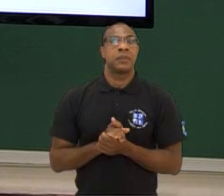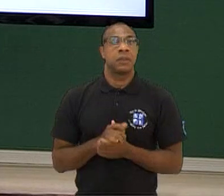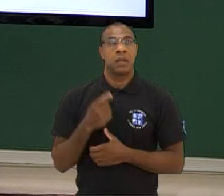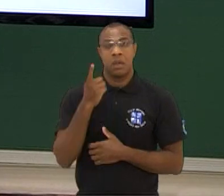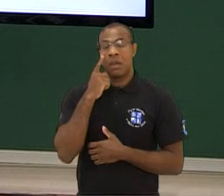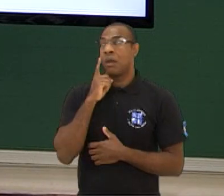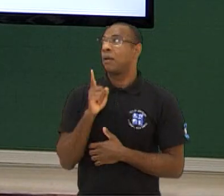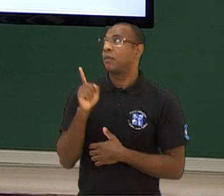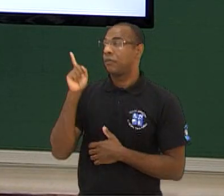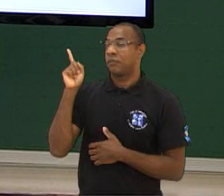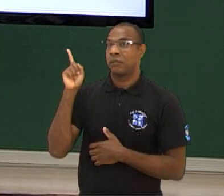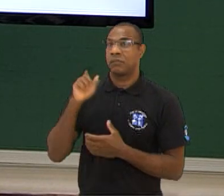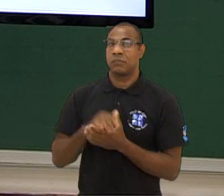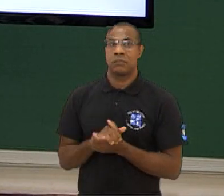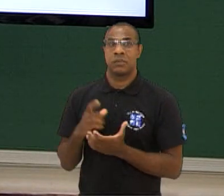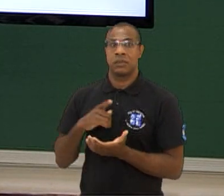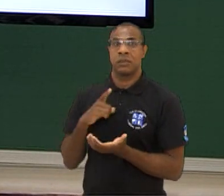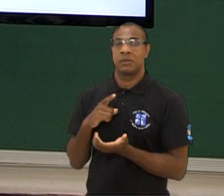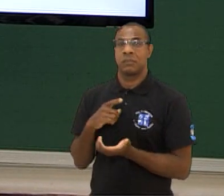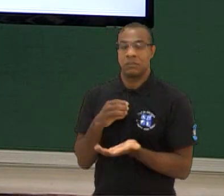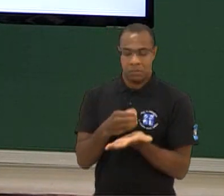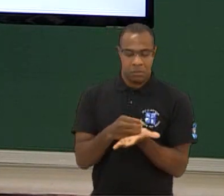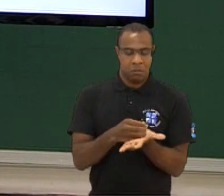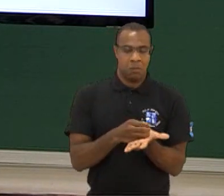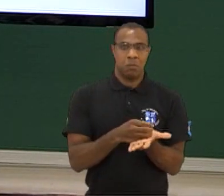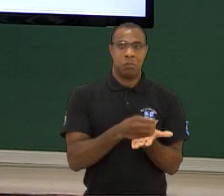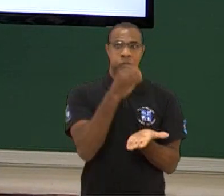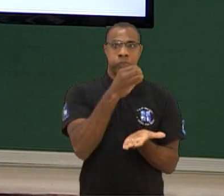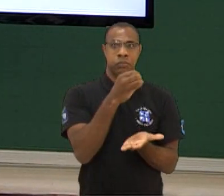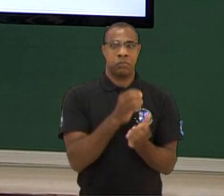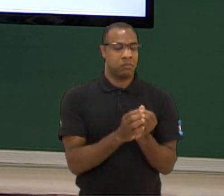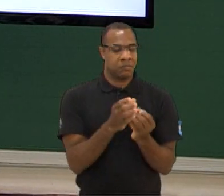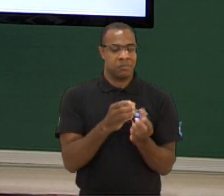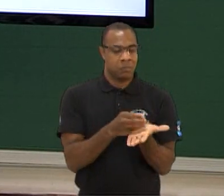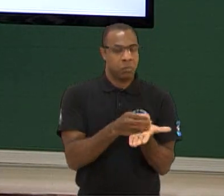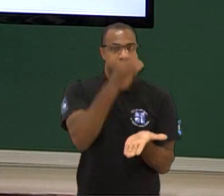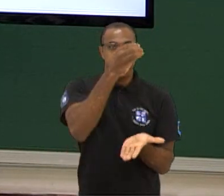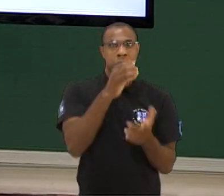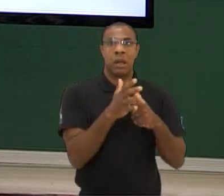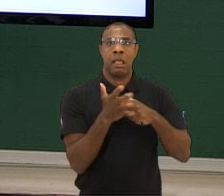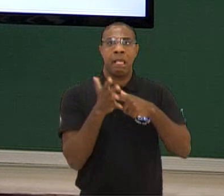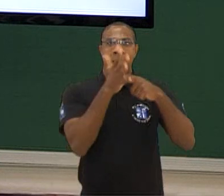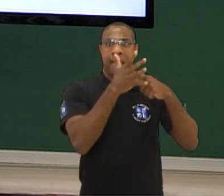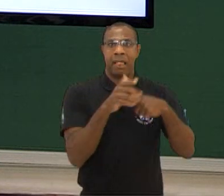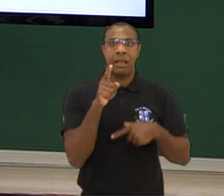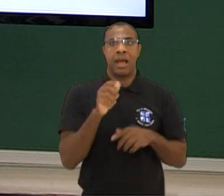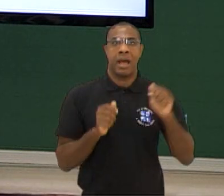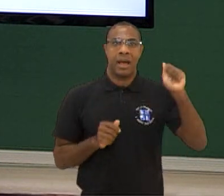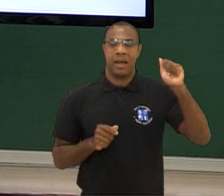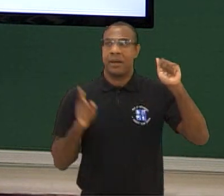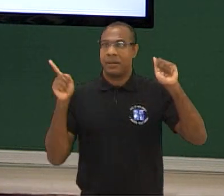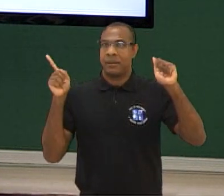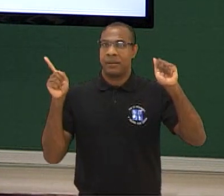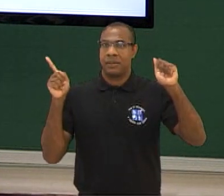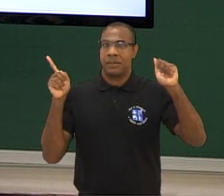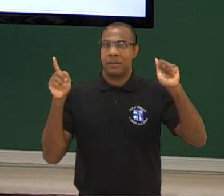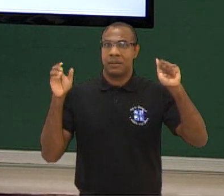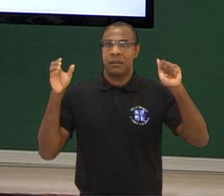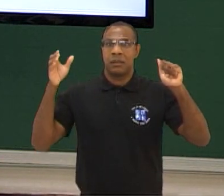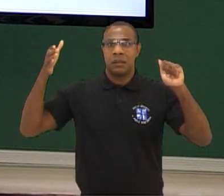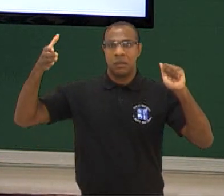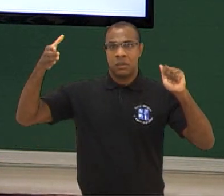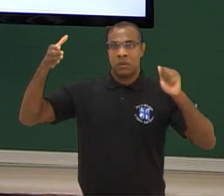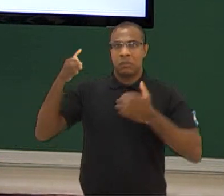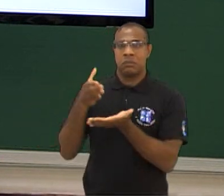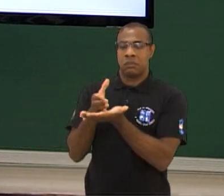tem aqui o que eu falei para vocês, né, a situação A e B. Então, veja que nessa situação A, o ventilador está apontado para